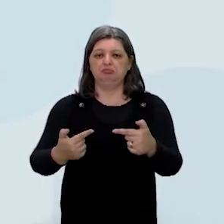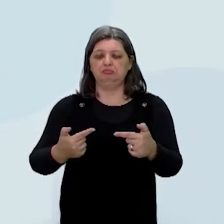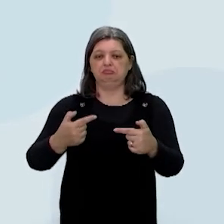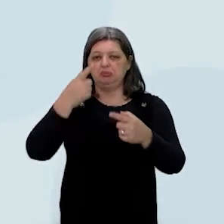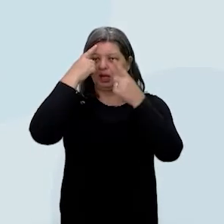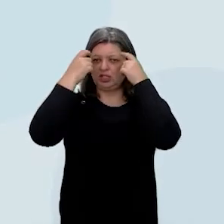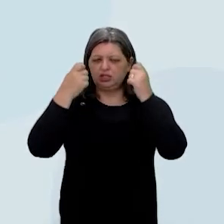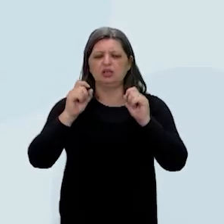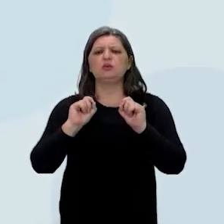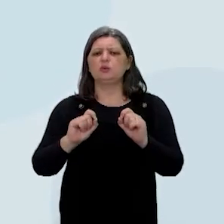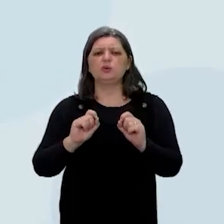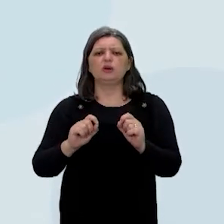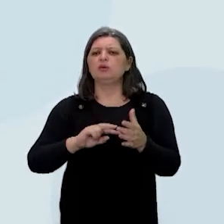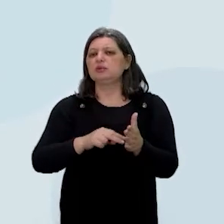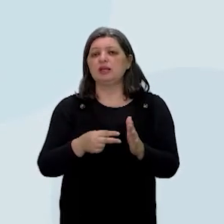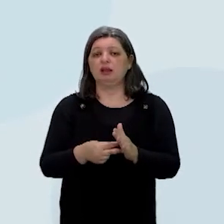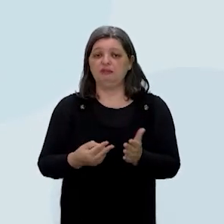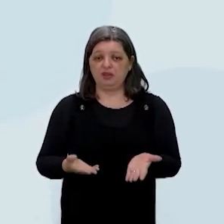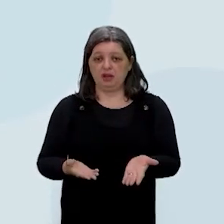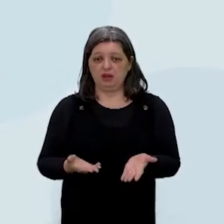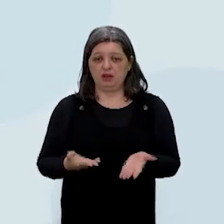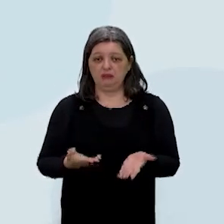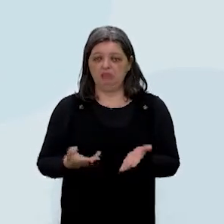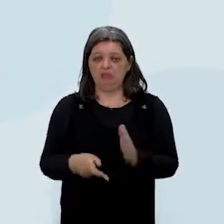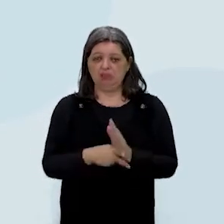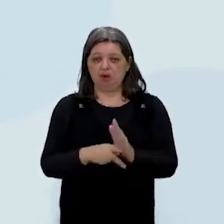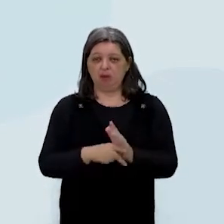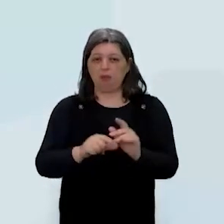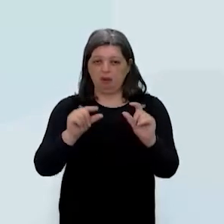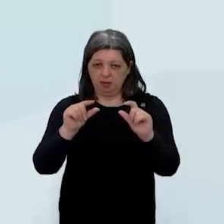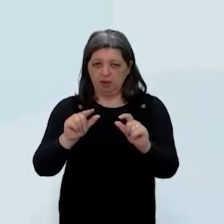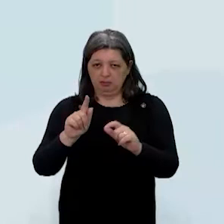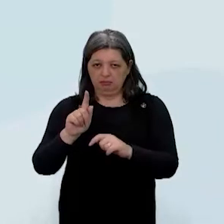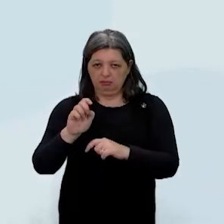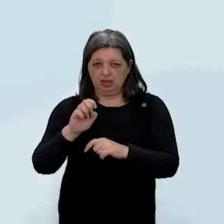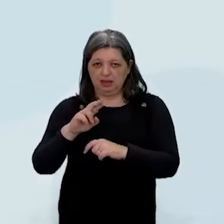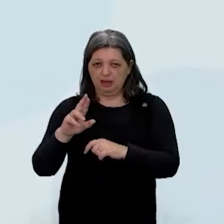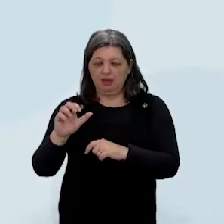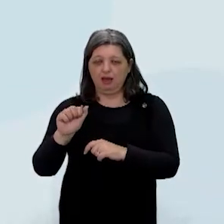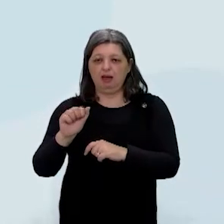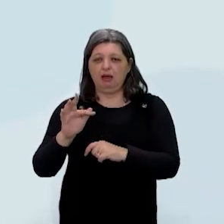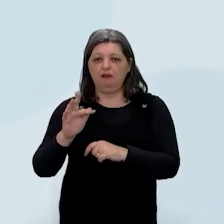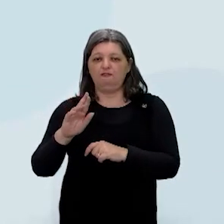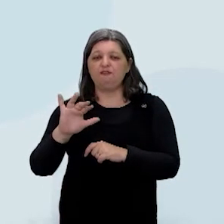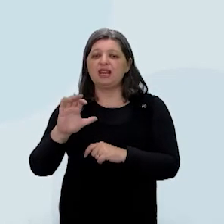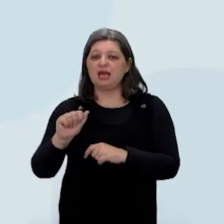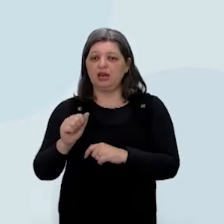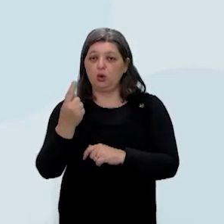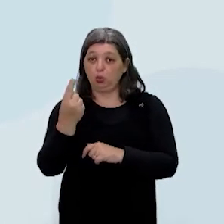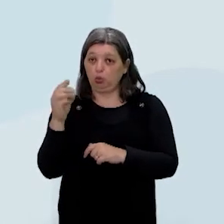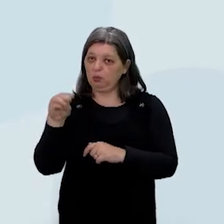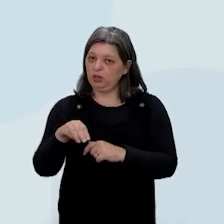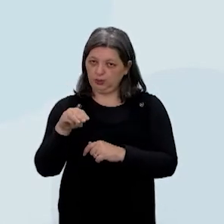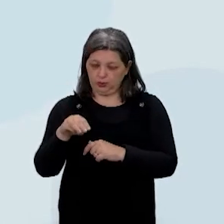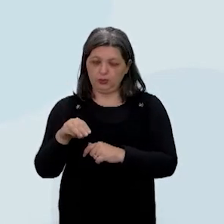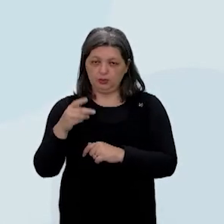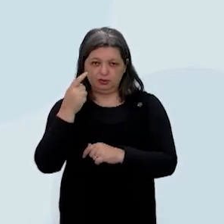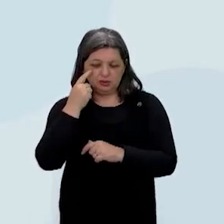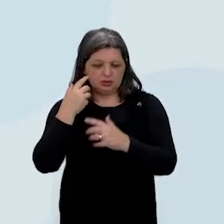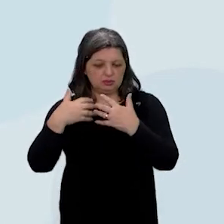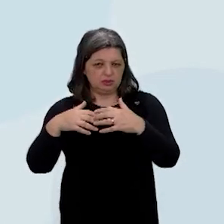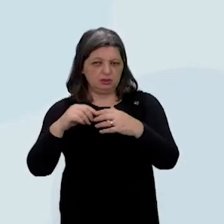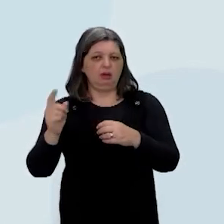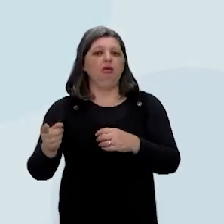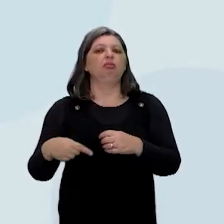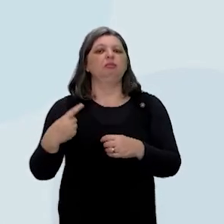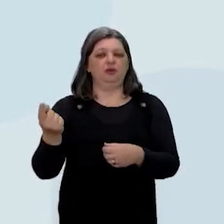Para você, qual é o significado desse termo Guerra Fria? Eu vou dar 1 minuto para vocês refletirem e